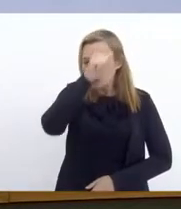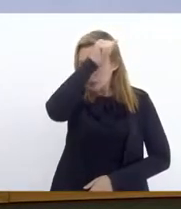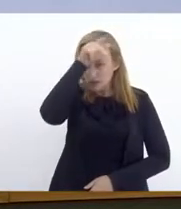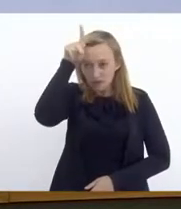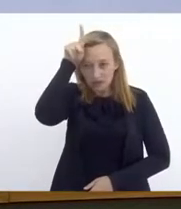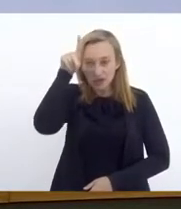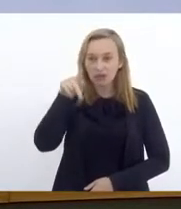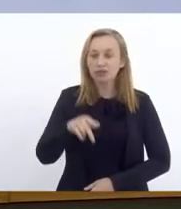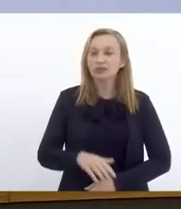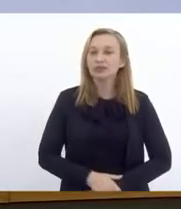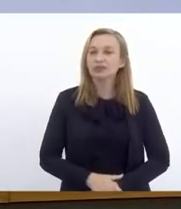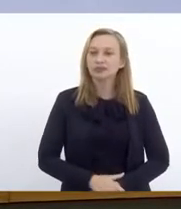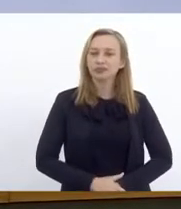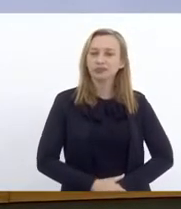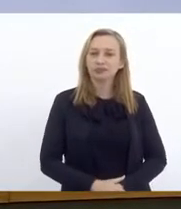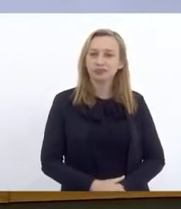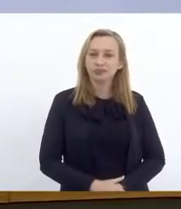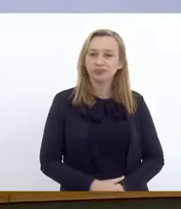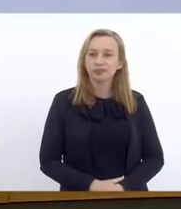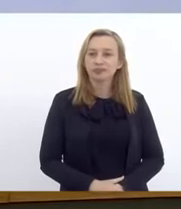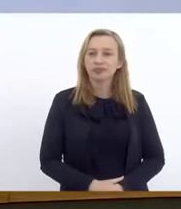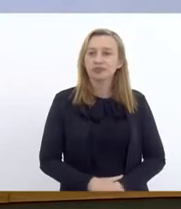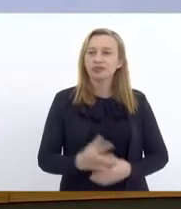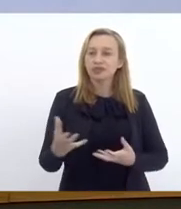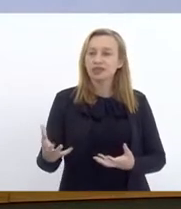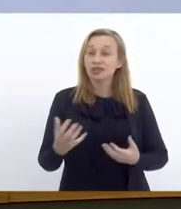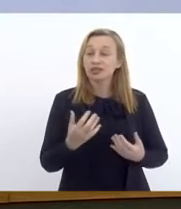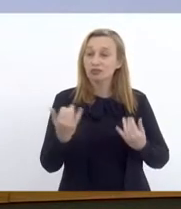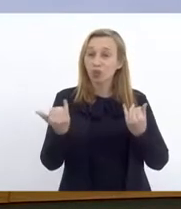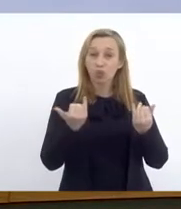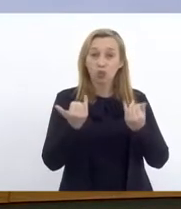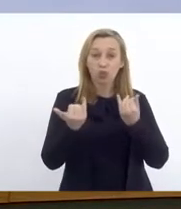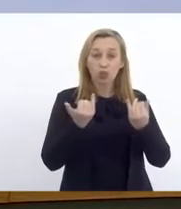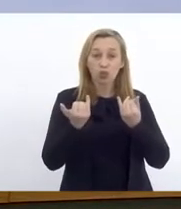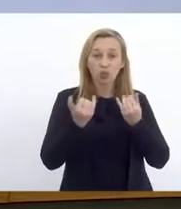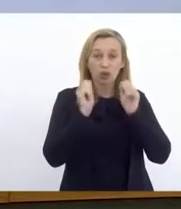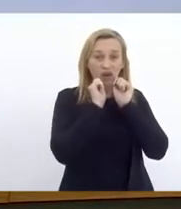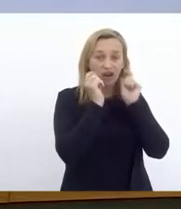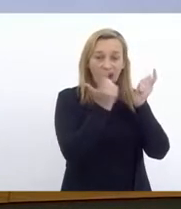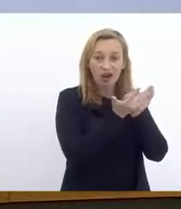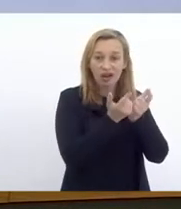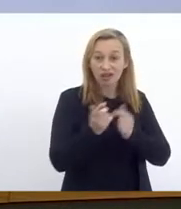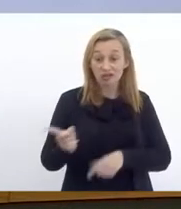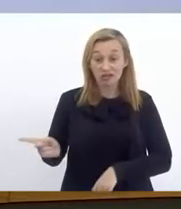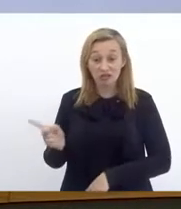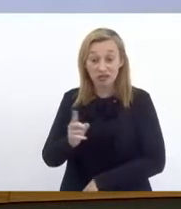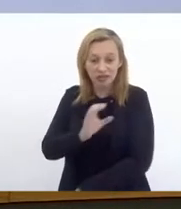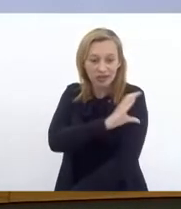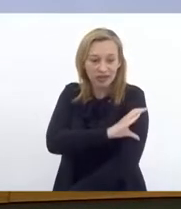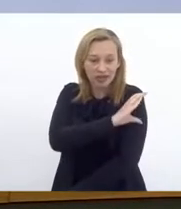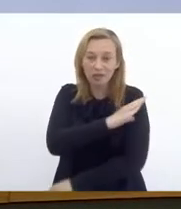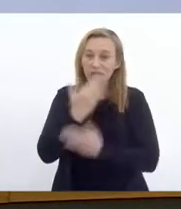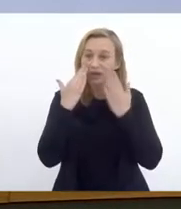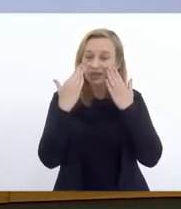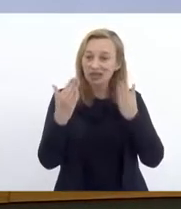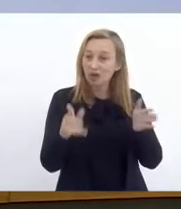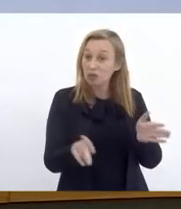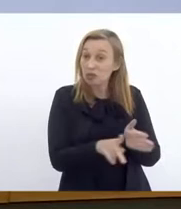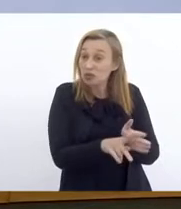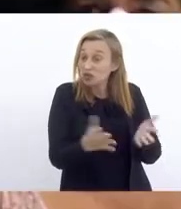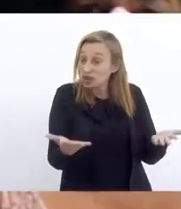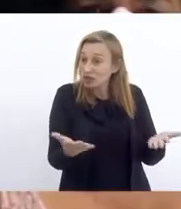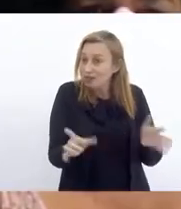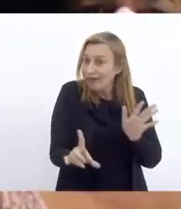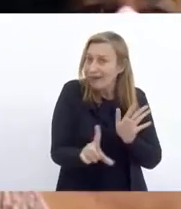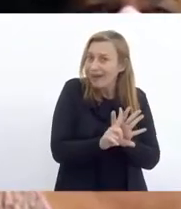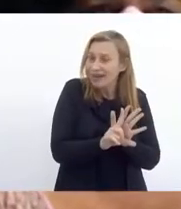Raul. Bom, quando a gente recebe uma notícia que a LERJ estará em Campos para apresentar um projeto, um programa, né, uma